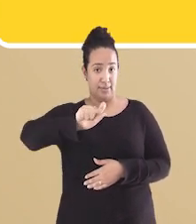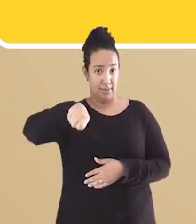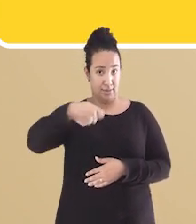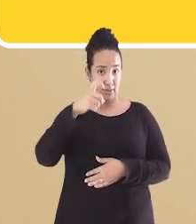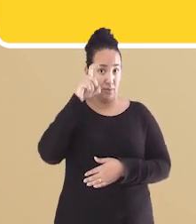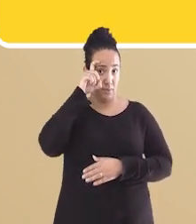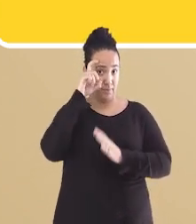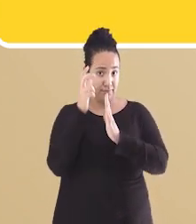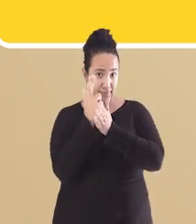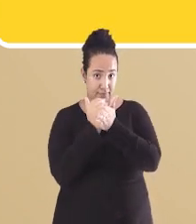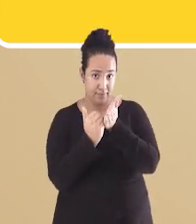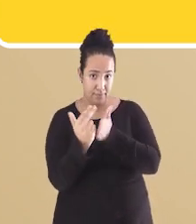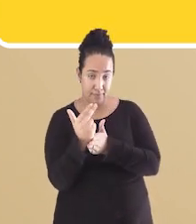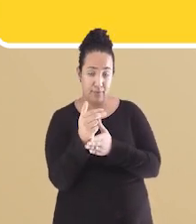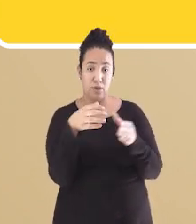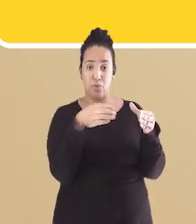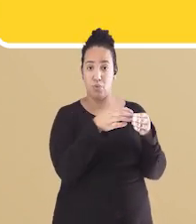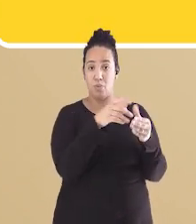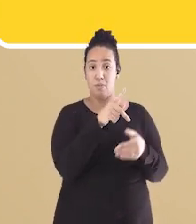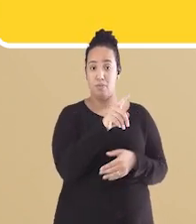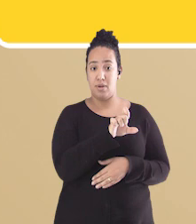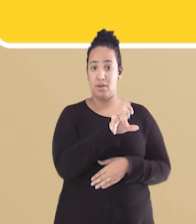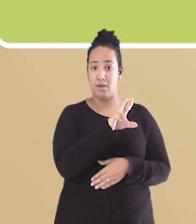do Pererê é o Ziraldo.